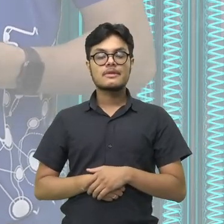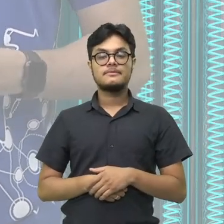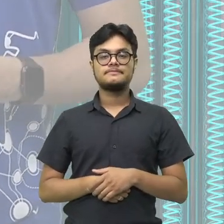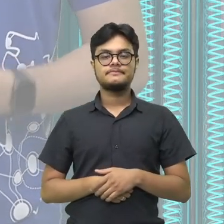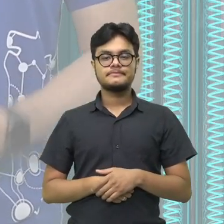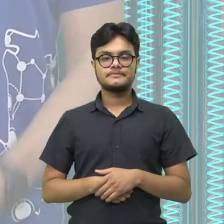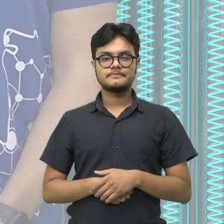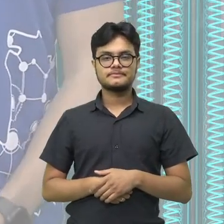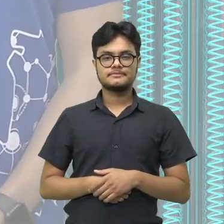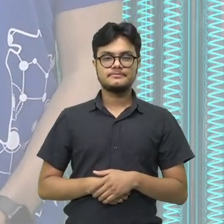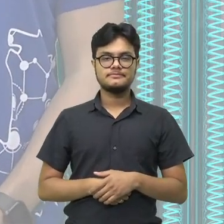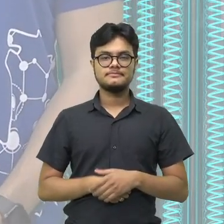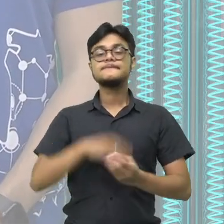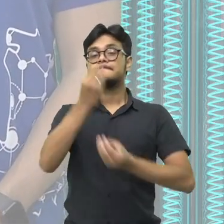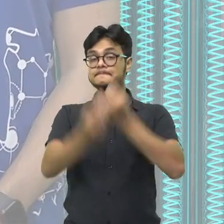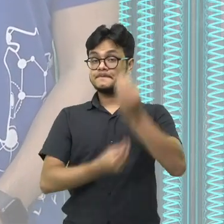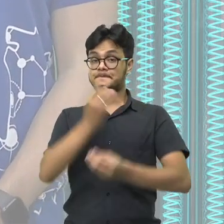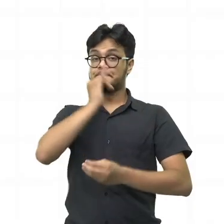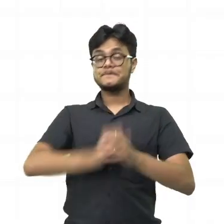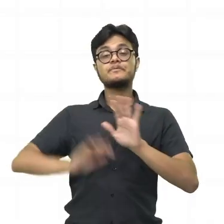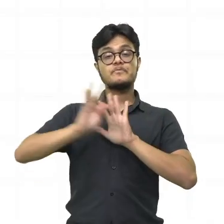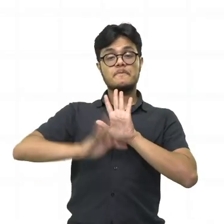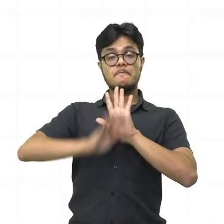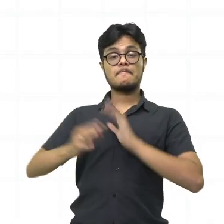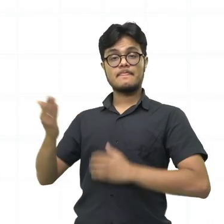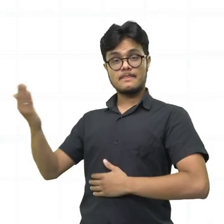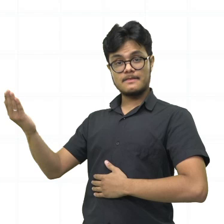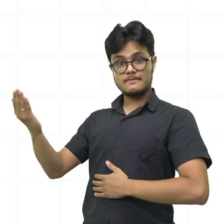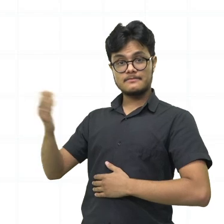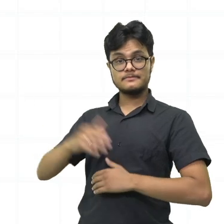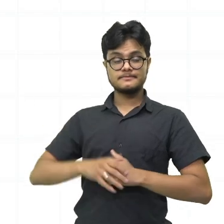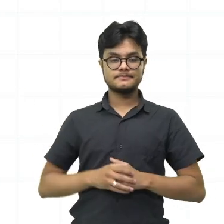ver então o nosso primeiro exemplo de textos argumentativos.